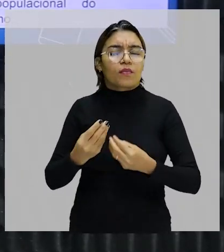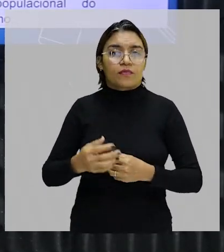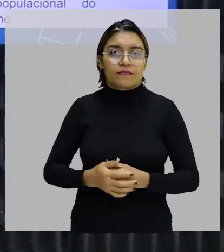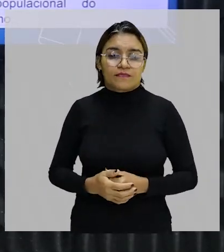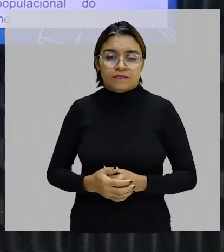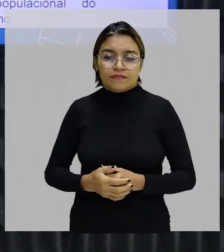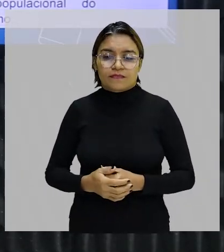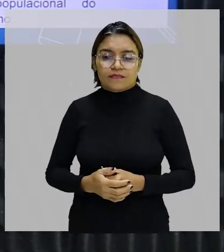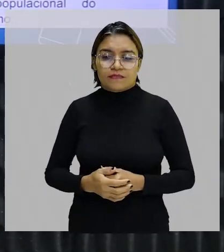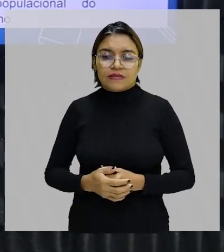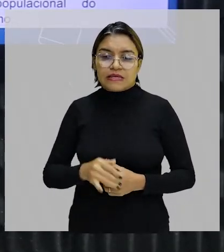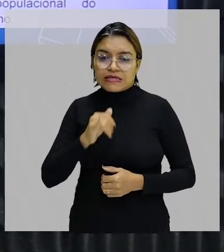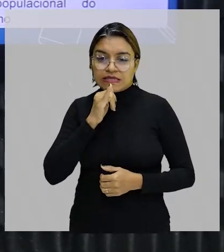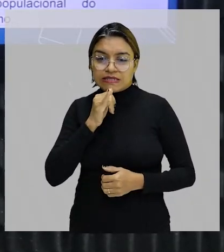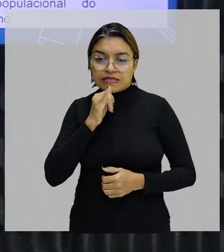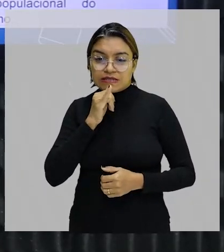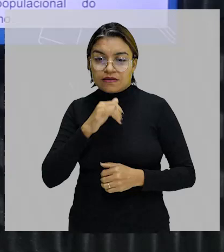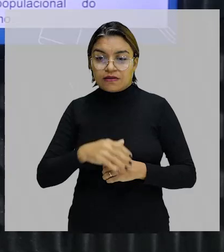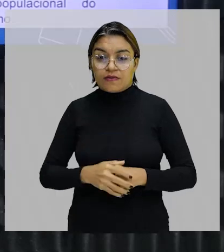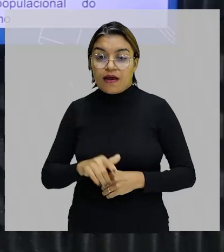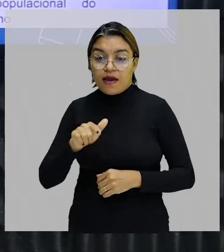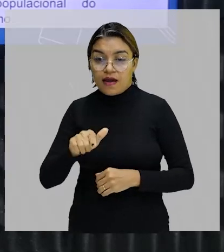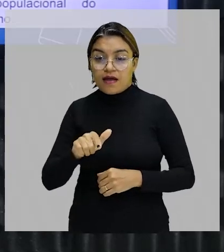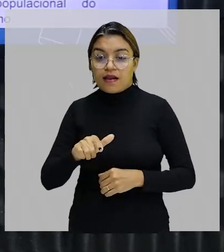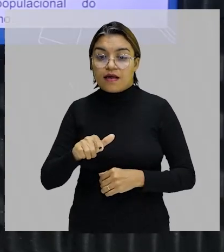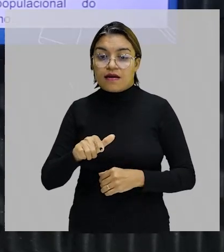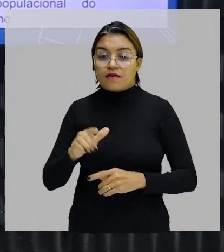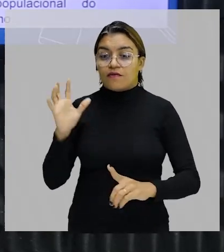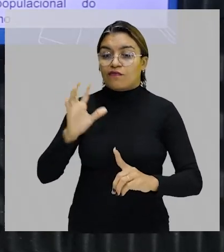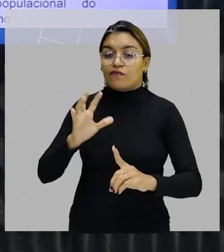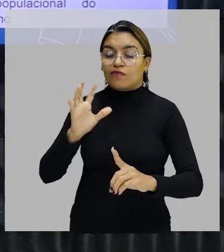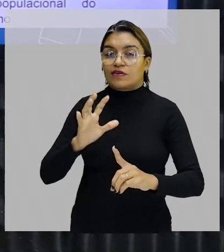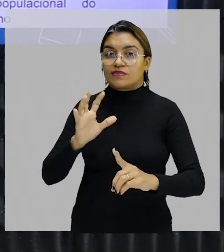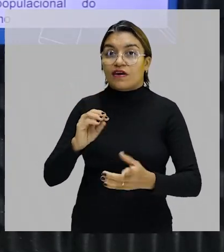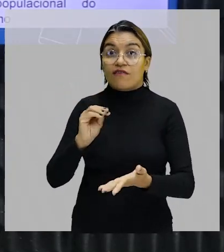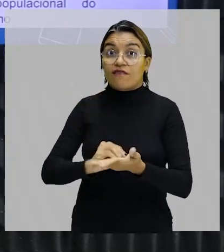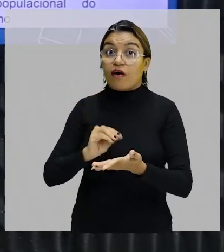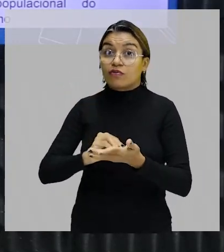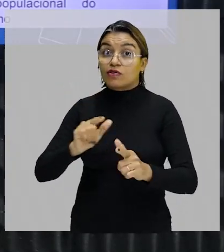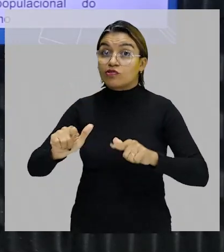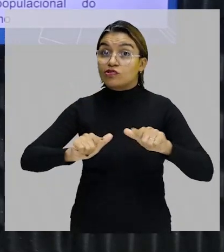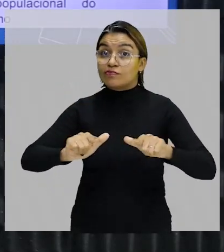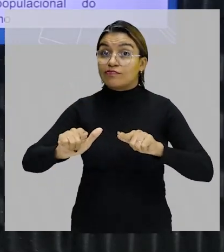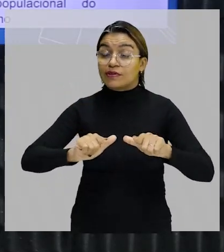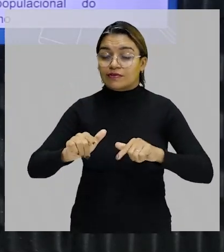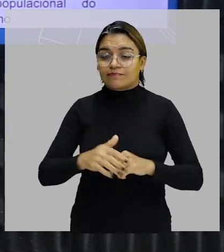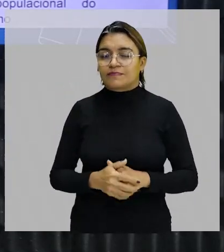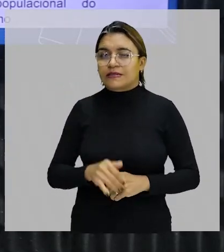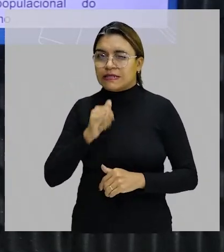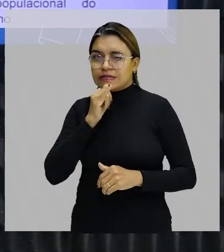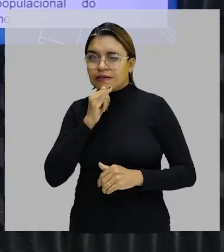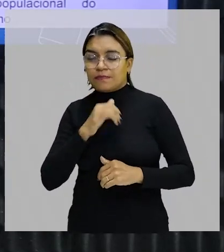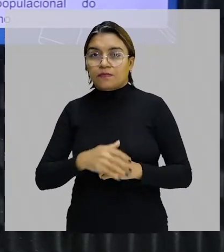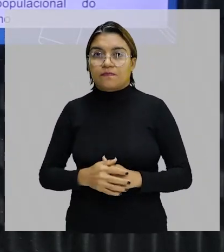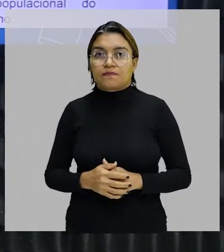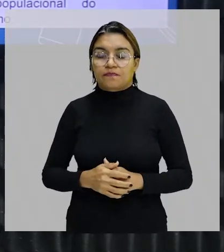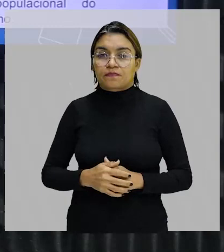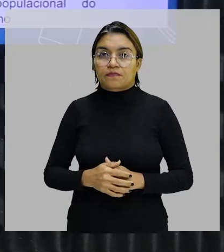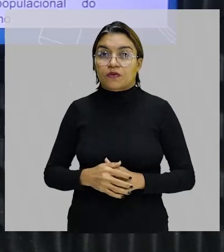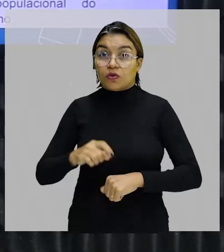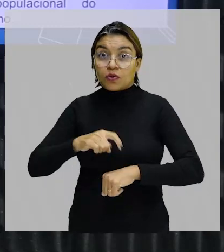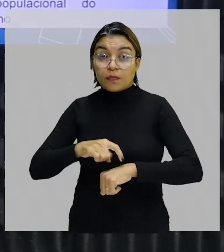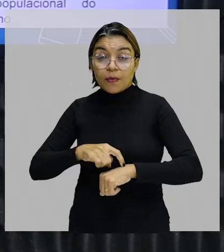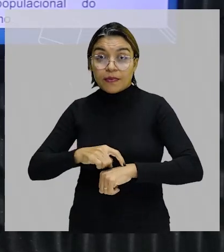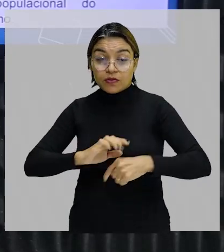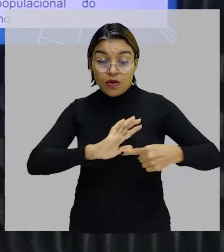chamado desemprego estrutural. O que é isso, Marcos? É muito simples. É quando essa máquina substitui o